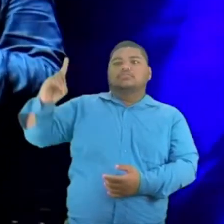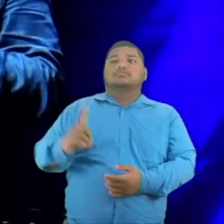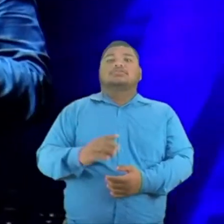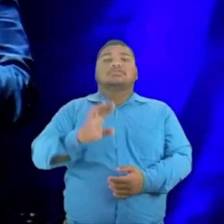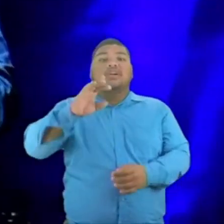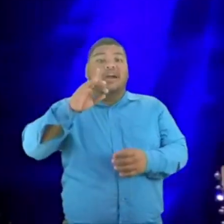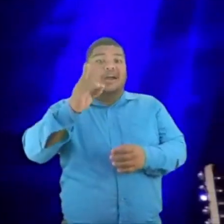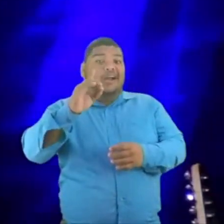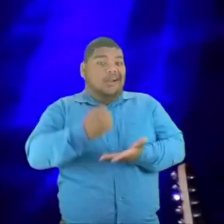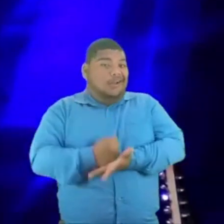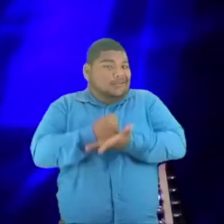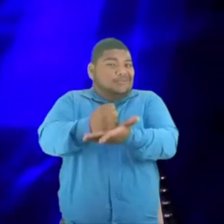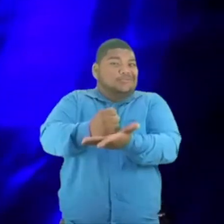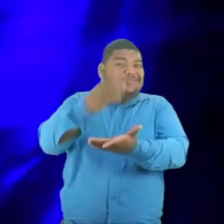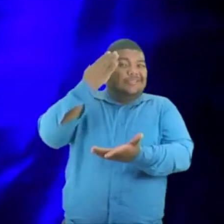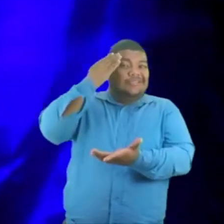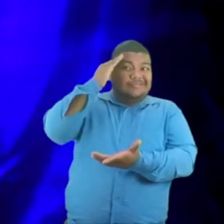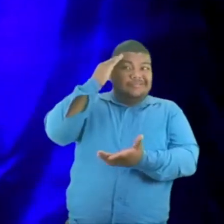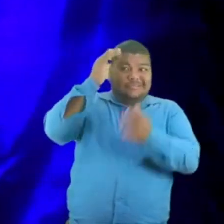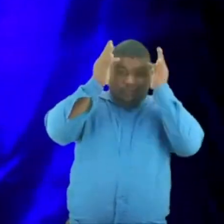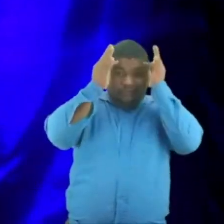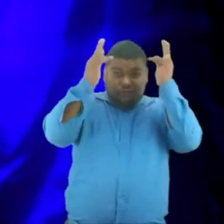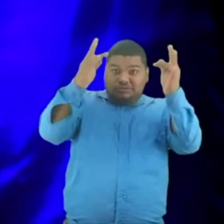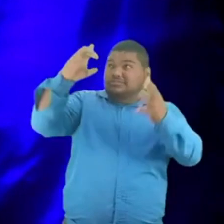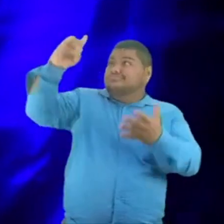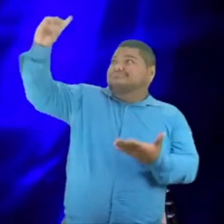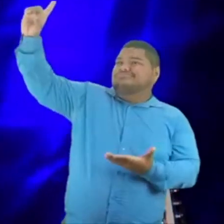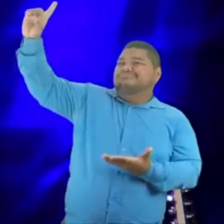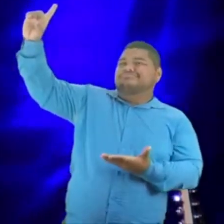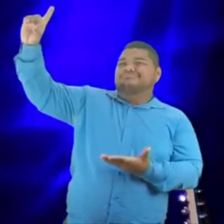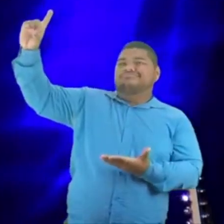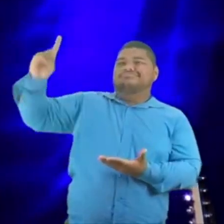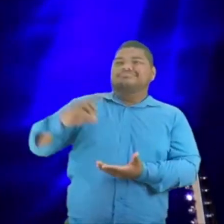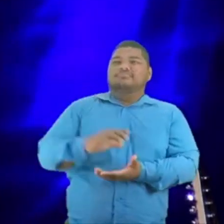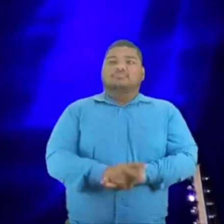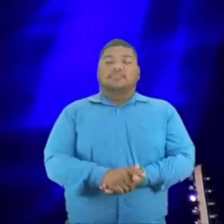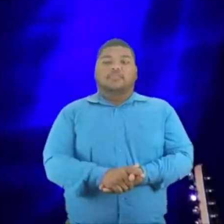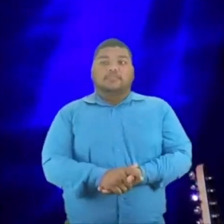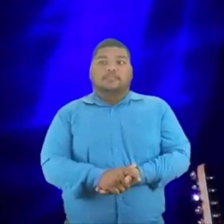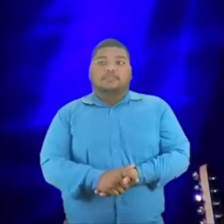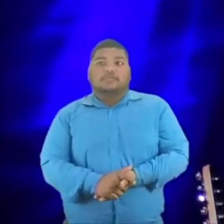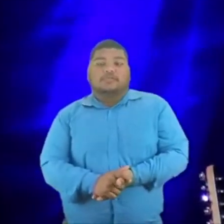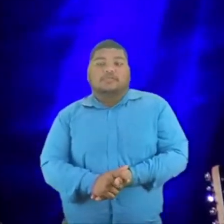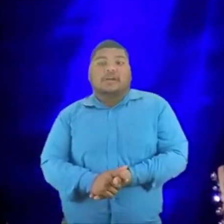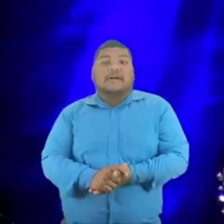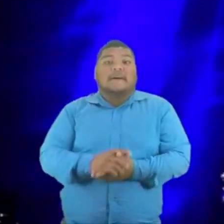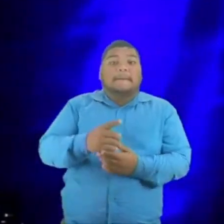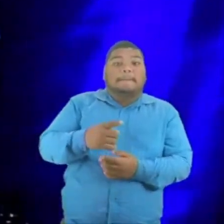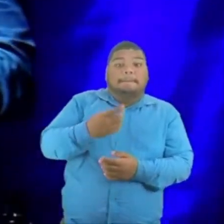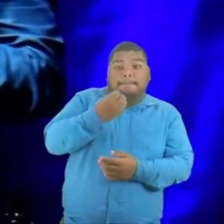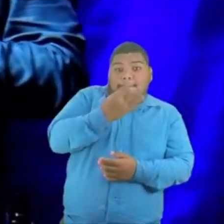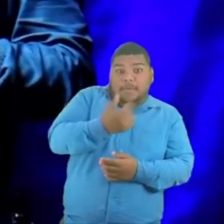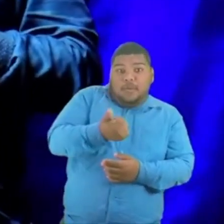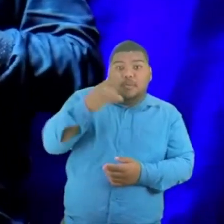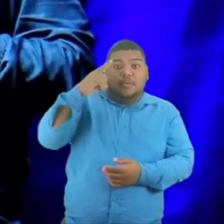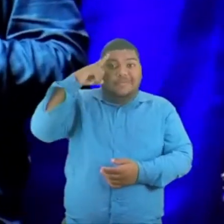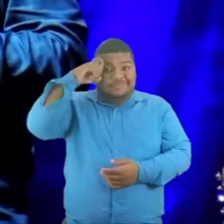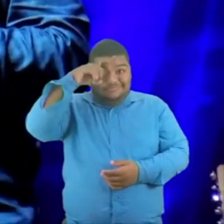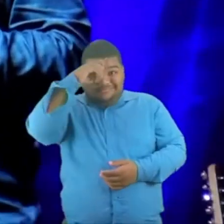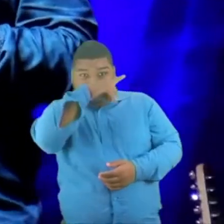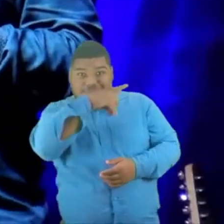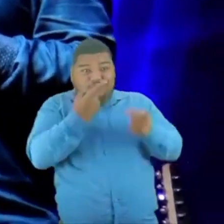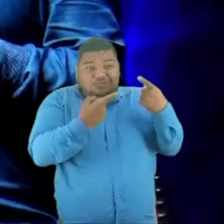que Deus é fiel. E que vale a pena, mesmo diante de sofrimento, mesmo diante de